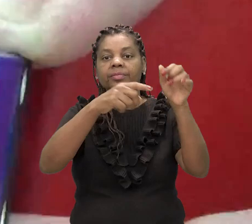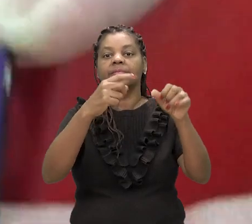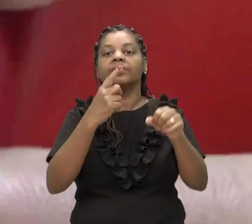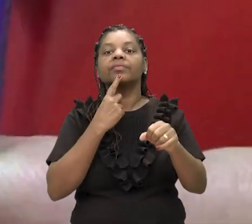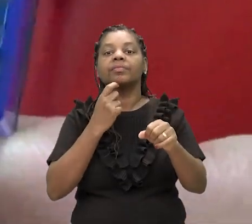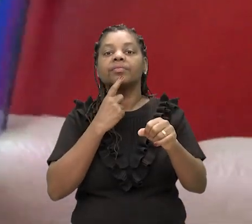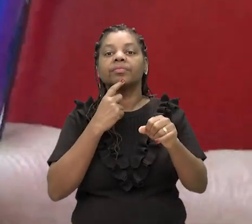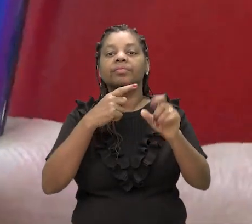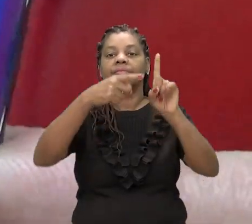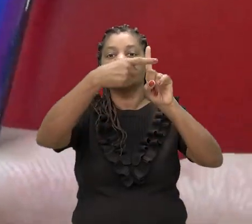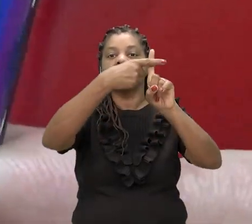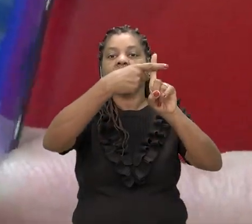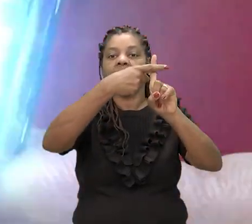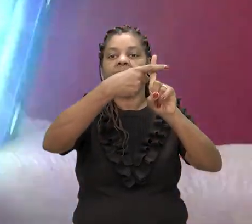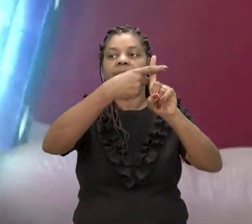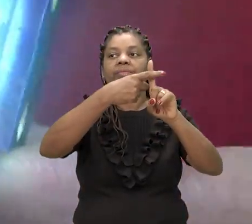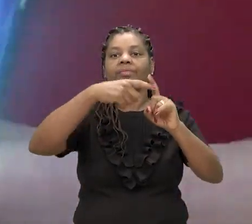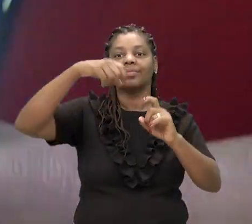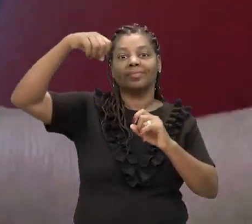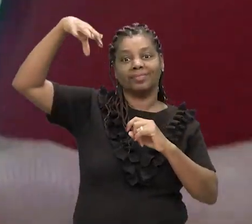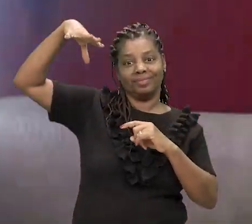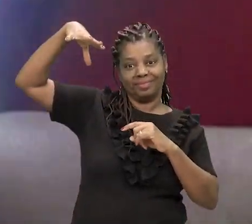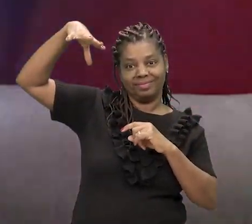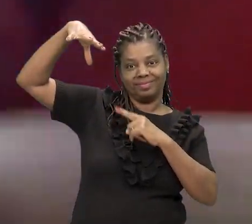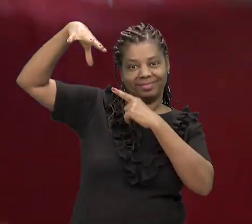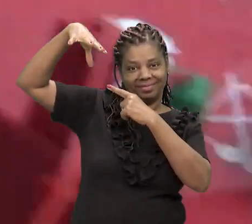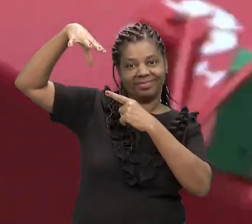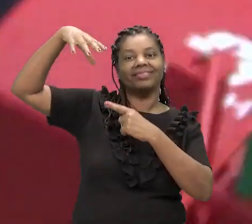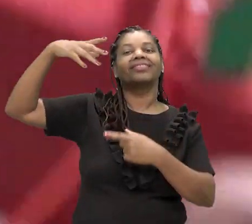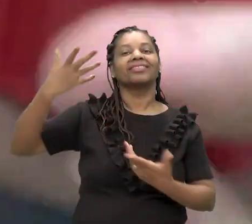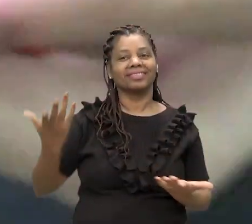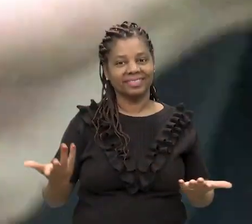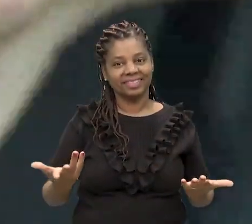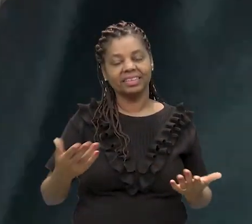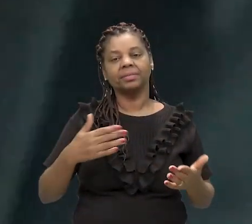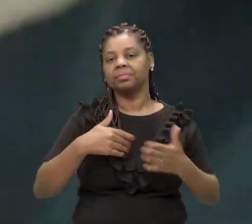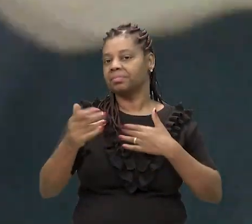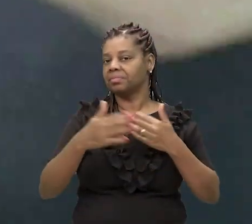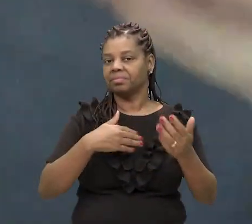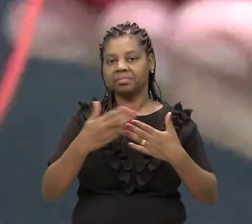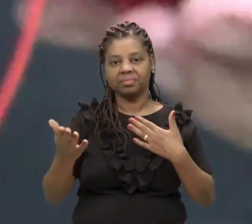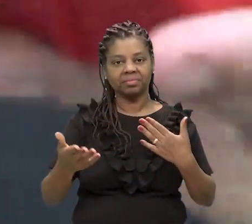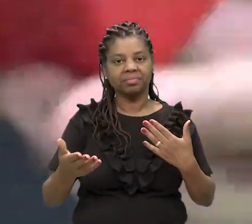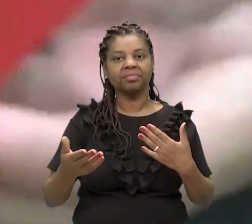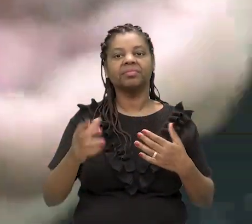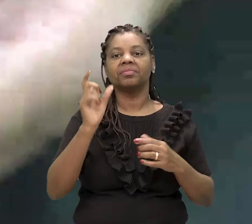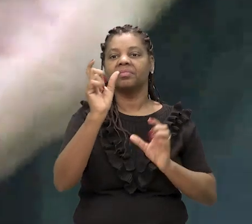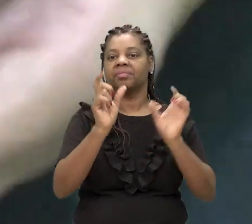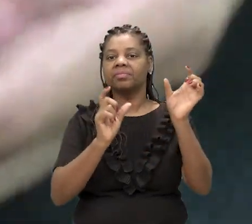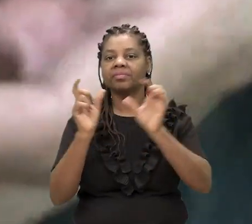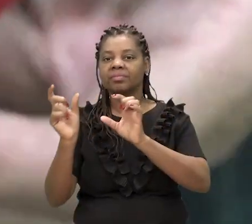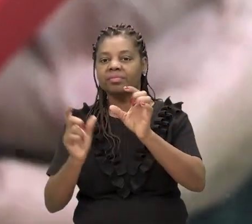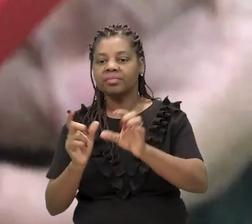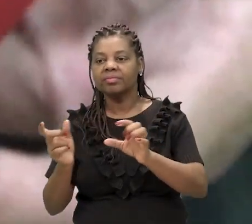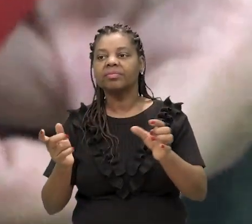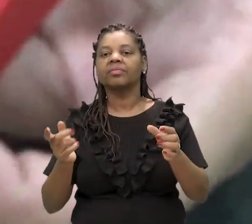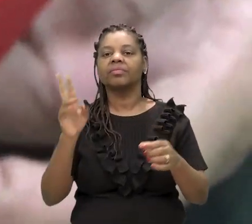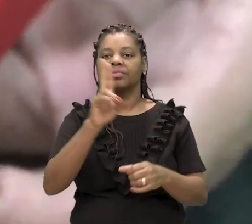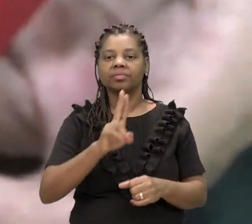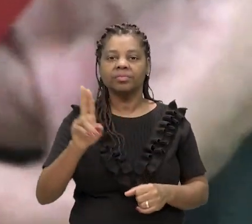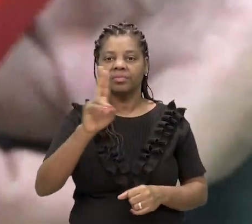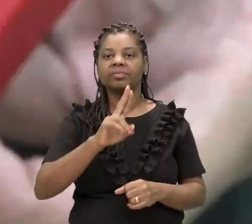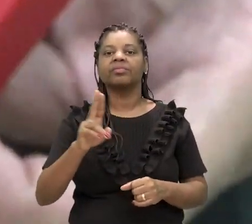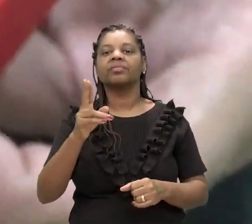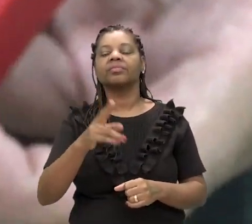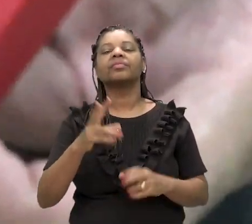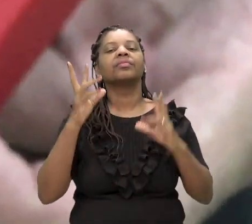no negativo e o vermelho no positivo. Acendemos uma lâmpada. Qualquer eletrônico, qualquer componente